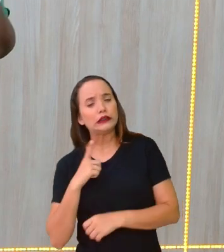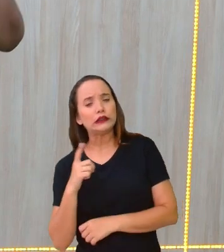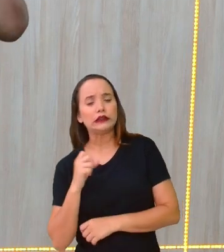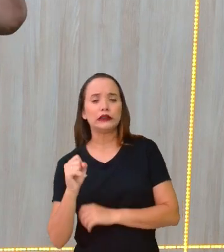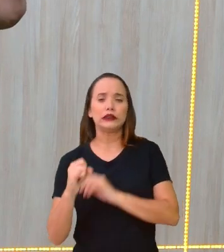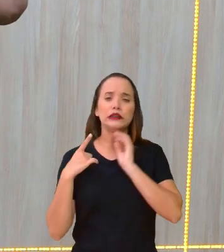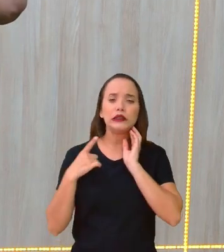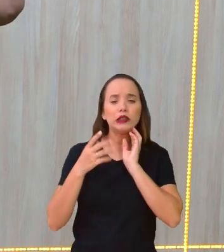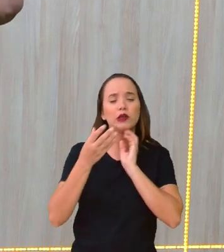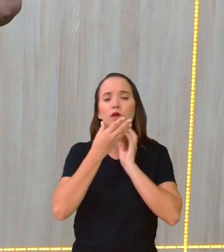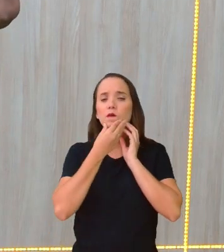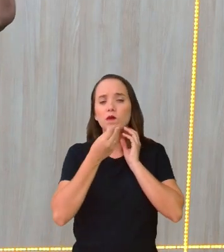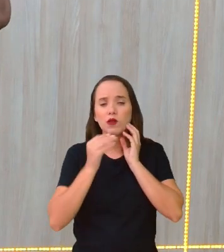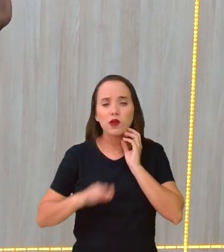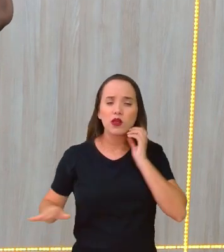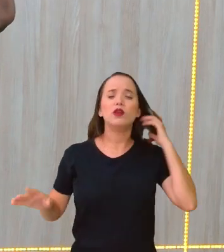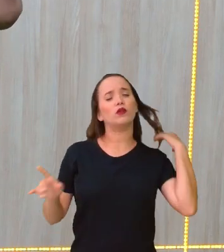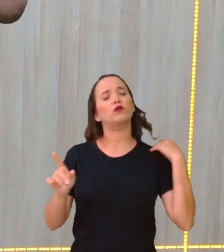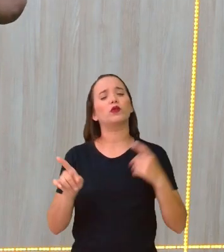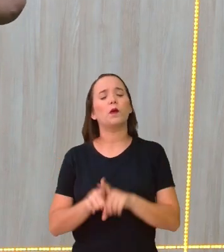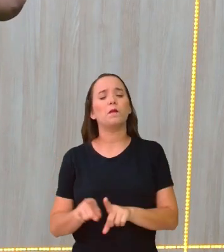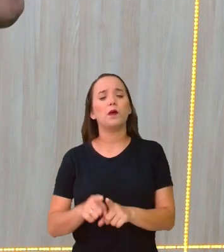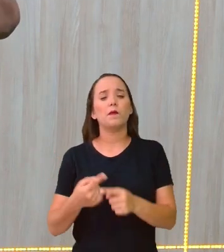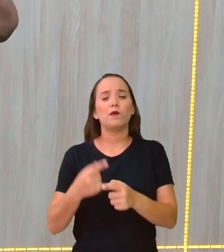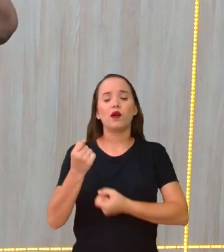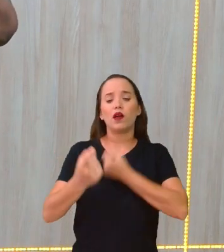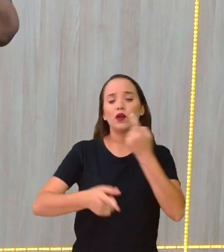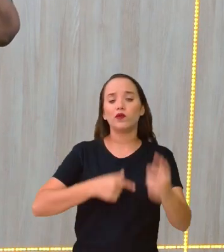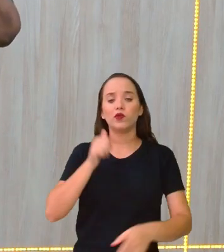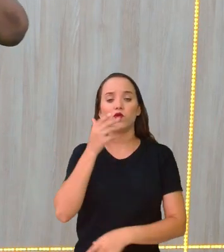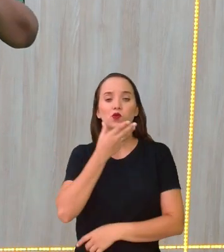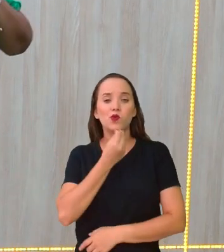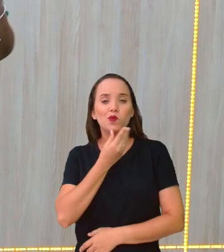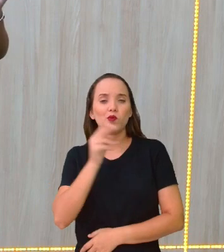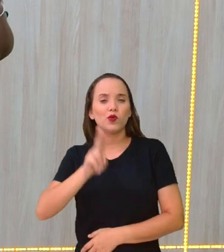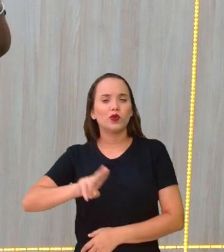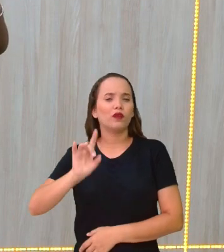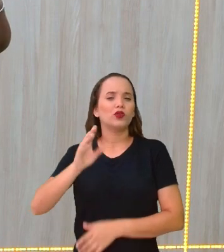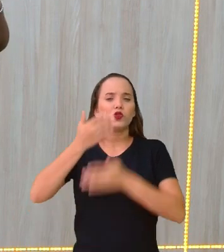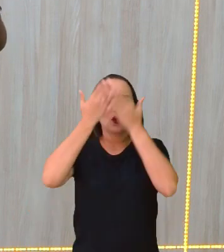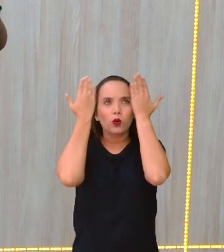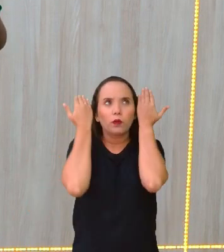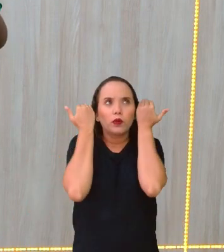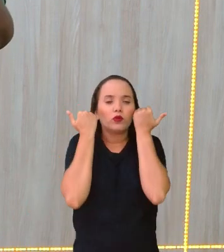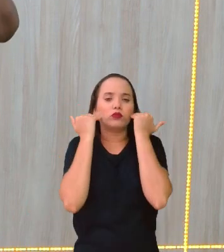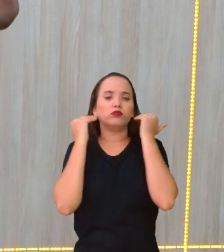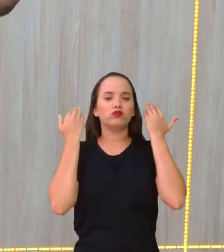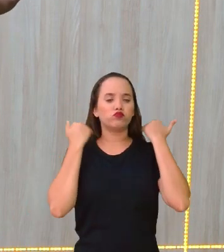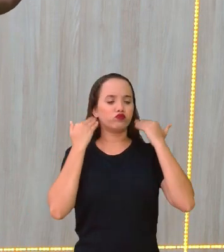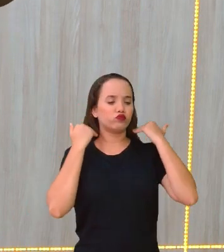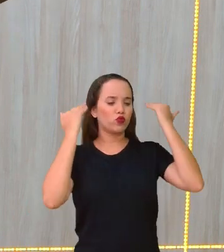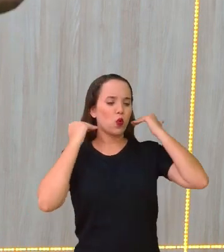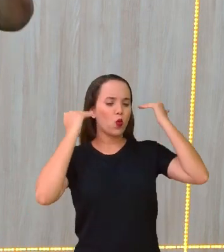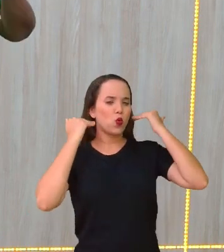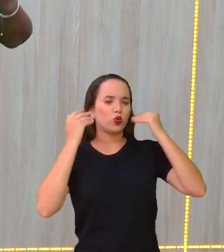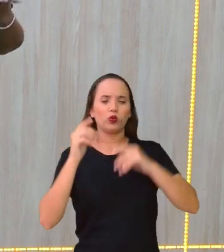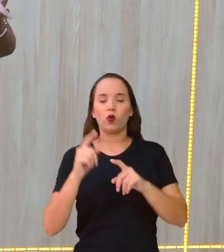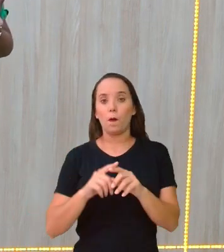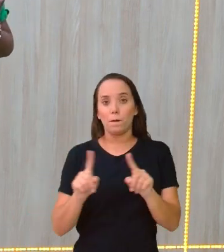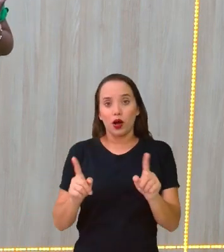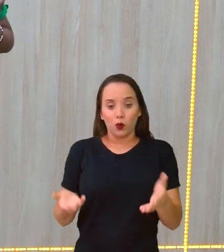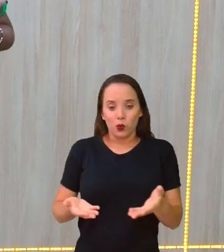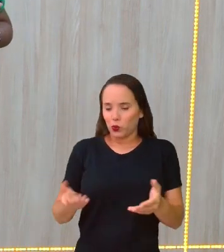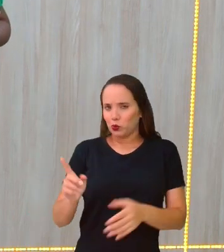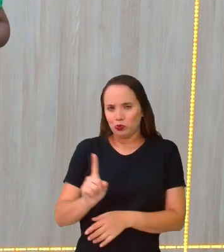porque geralmente os meninos, houve um tempo que eles só usavam cabelos curtos. Hoje em dia não, os meninos deixam o